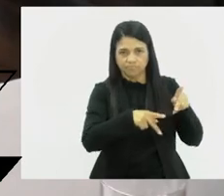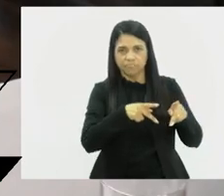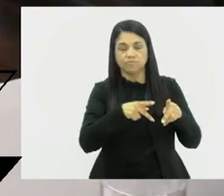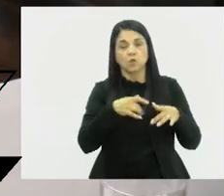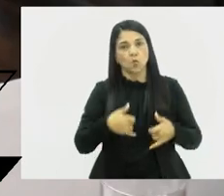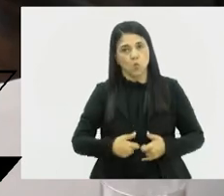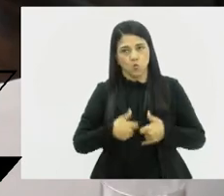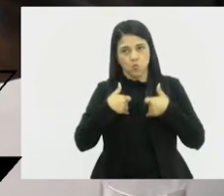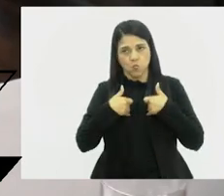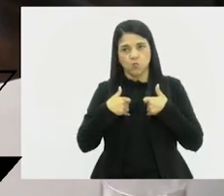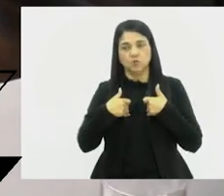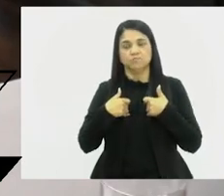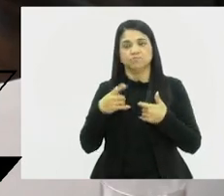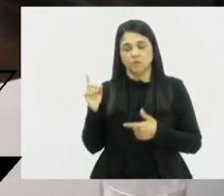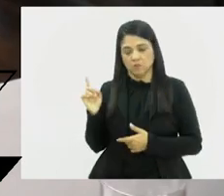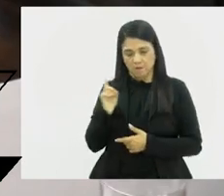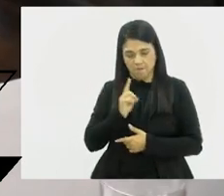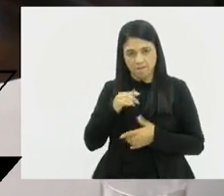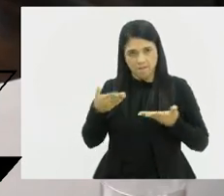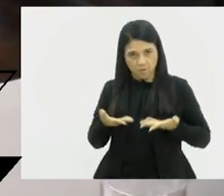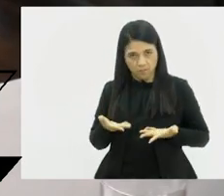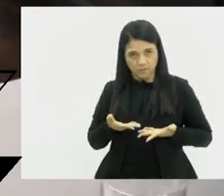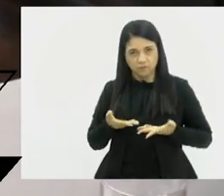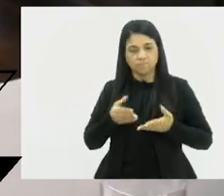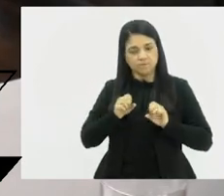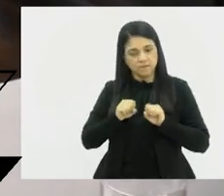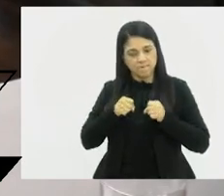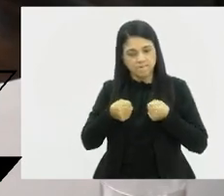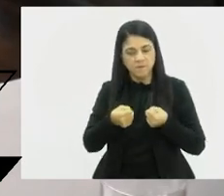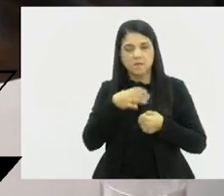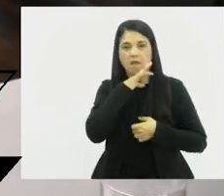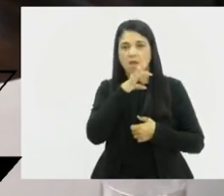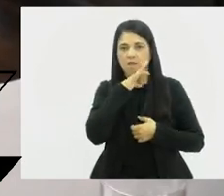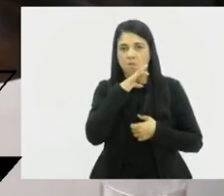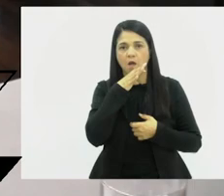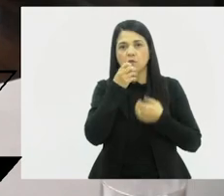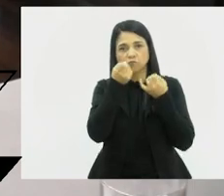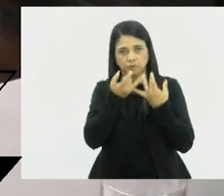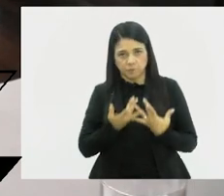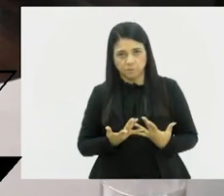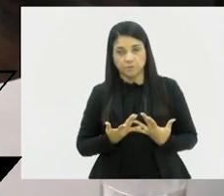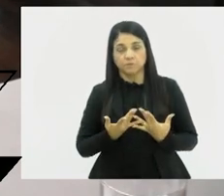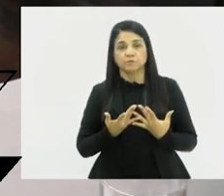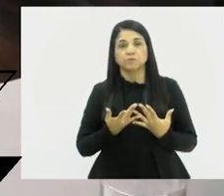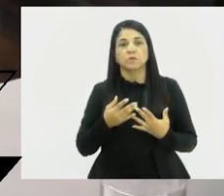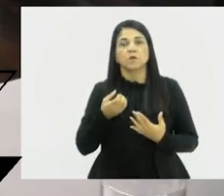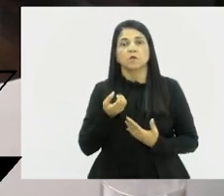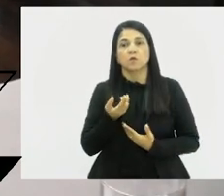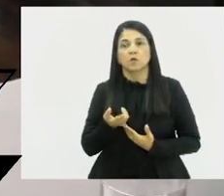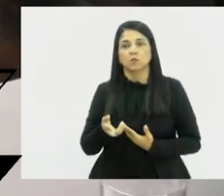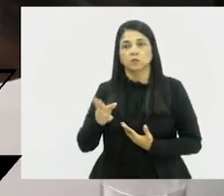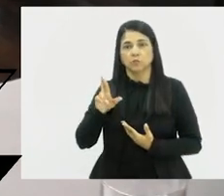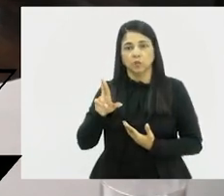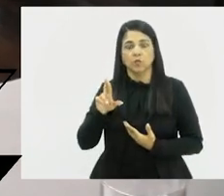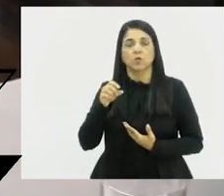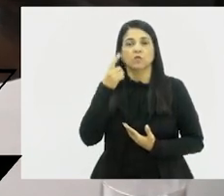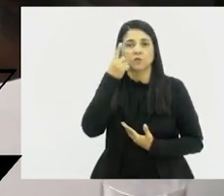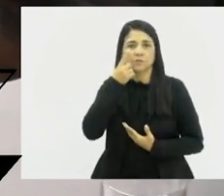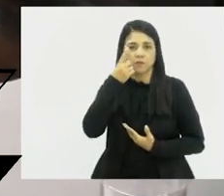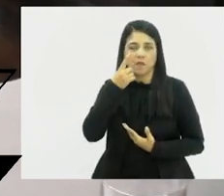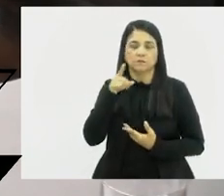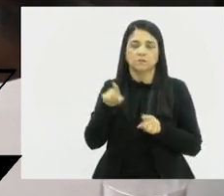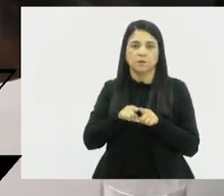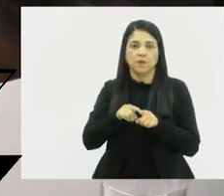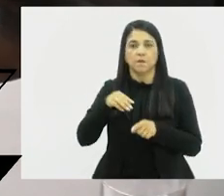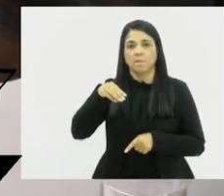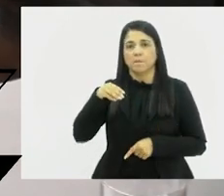poder falar um pouquinho a respeito da defesa dos animais. Ao doutor deputado Carlos Mink, que